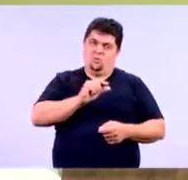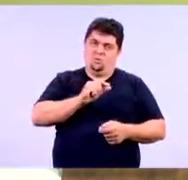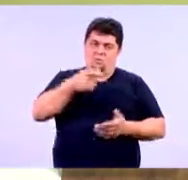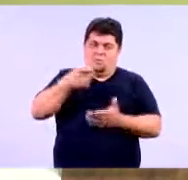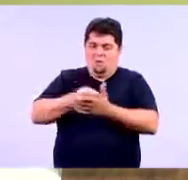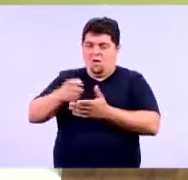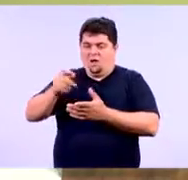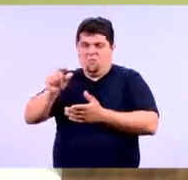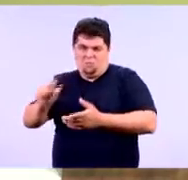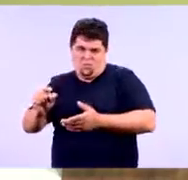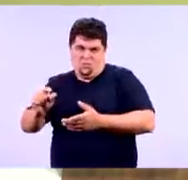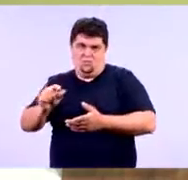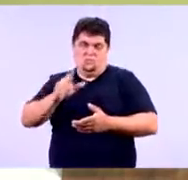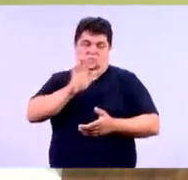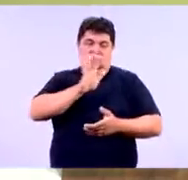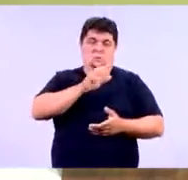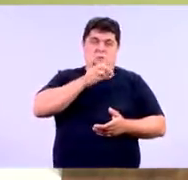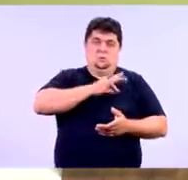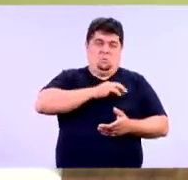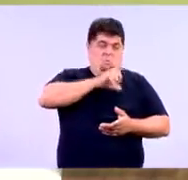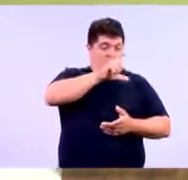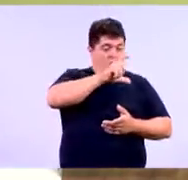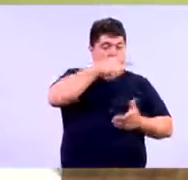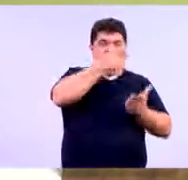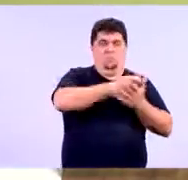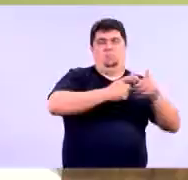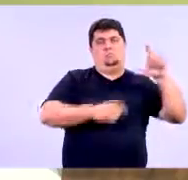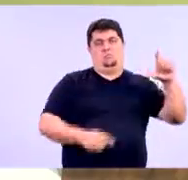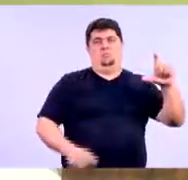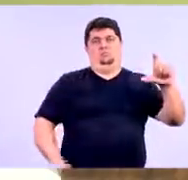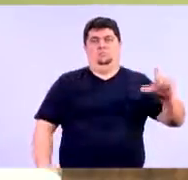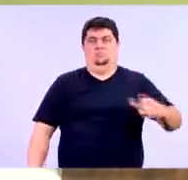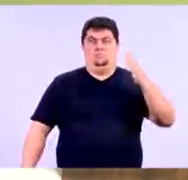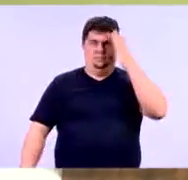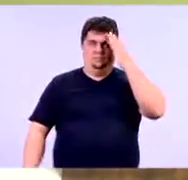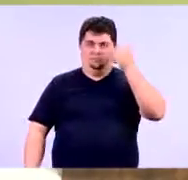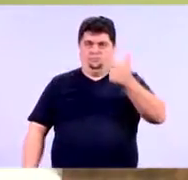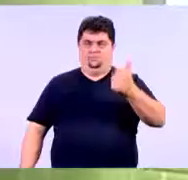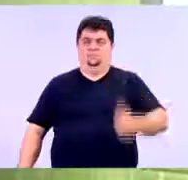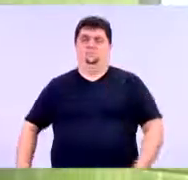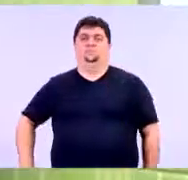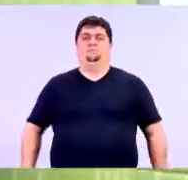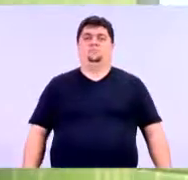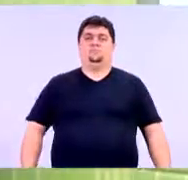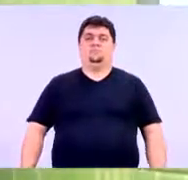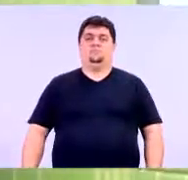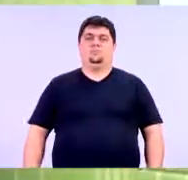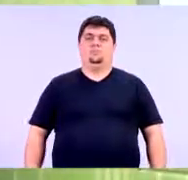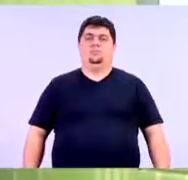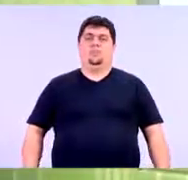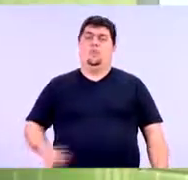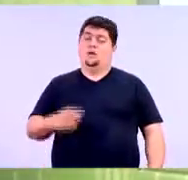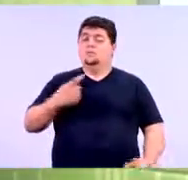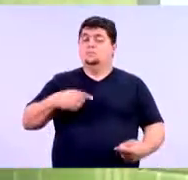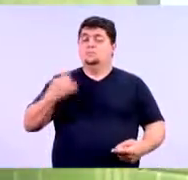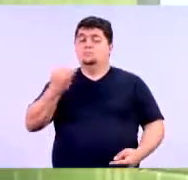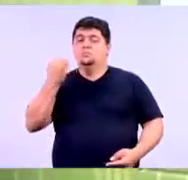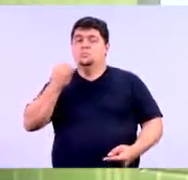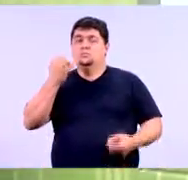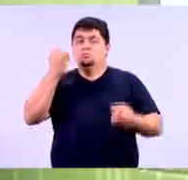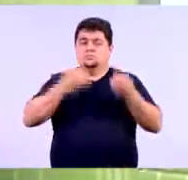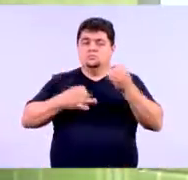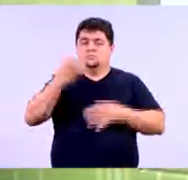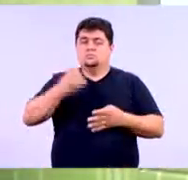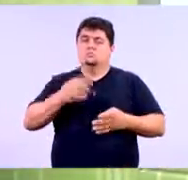tratar os desiguais de maneira desigual. Exatamente, professor. É nesse ponto que eu gostaria que o professor